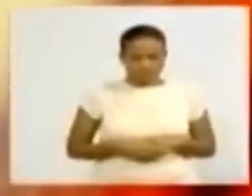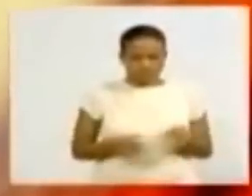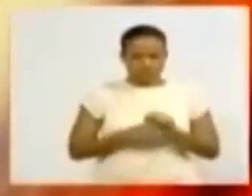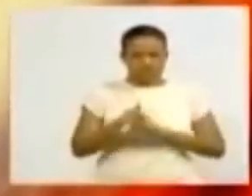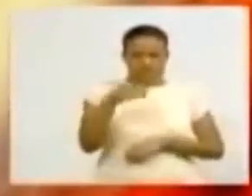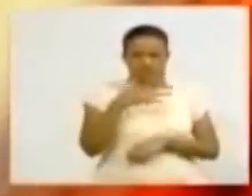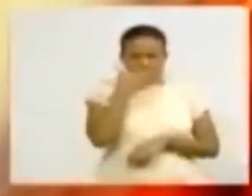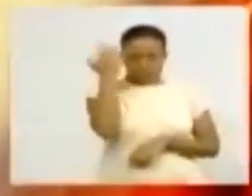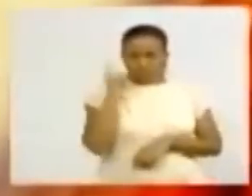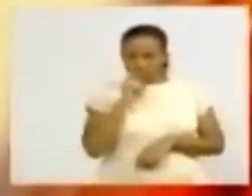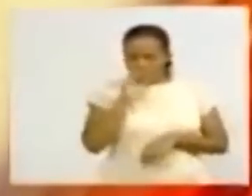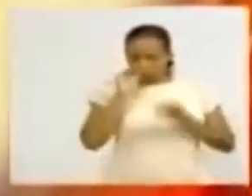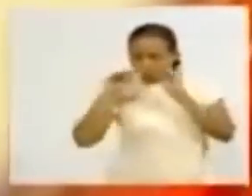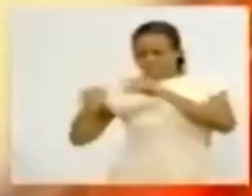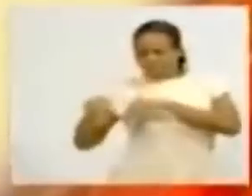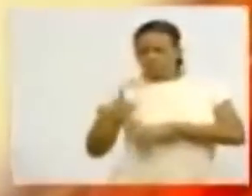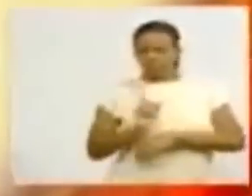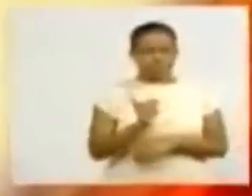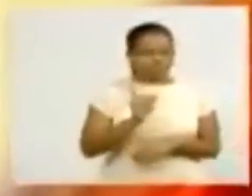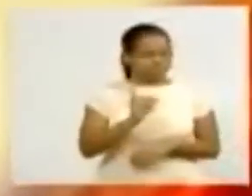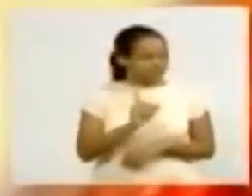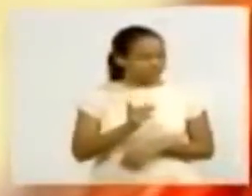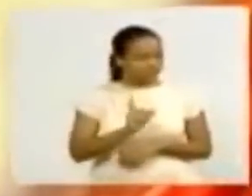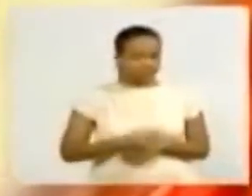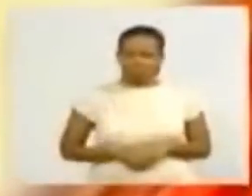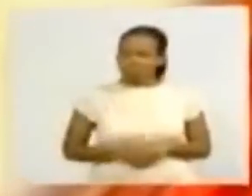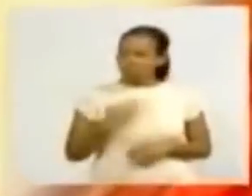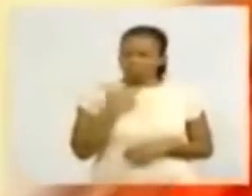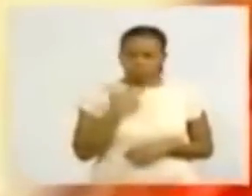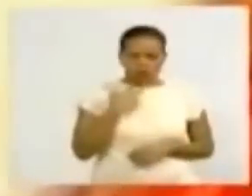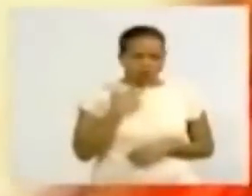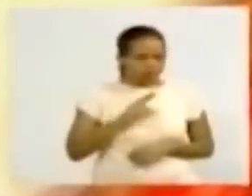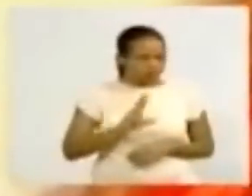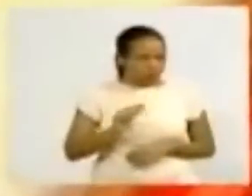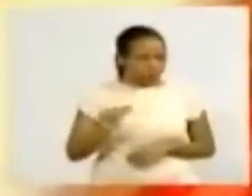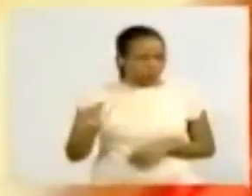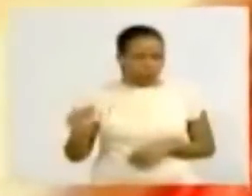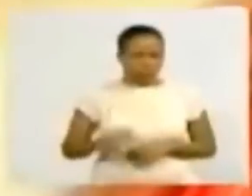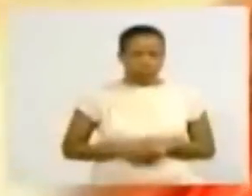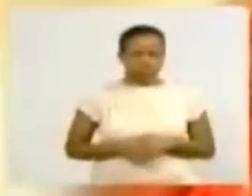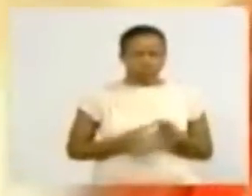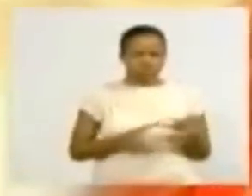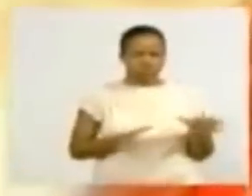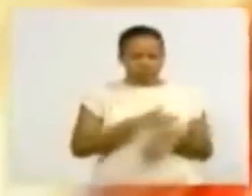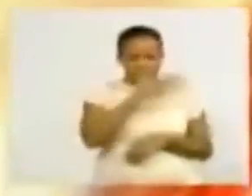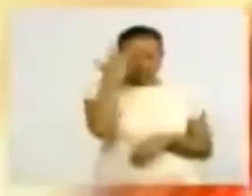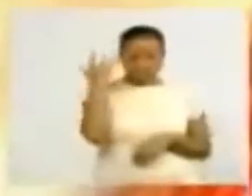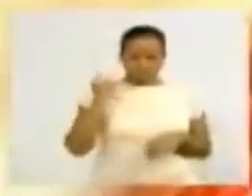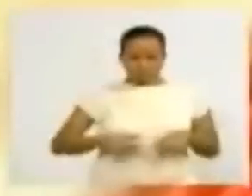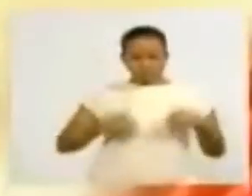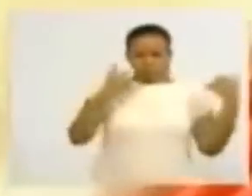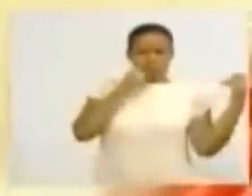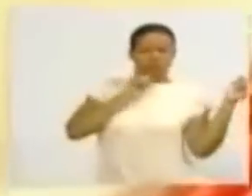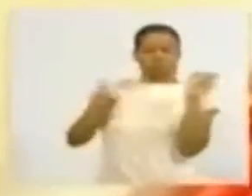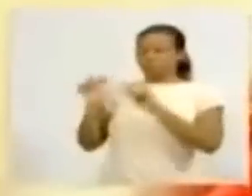olhar com arrogância para os outros. Não permita isso. Nunca permita que o discurso preconceituoso tome